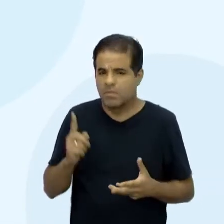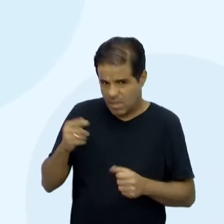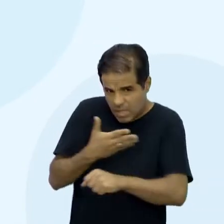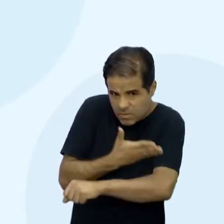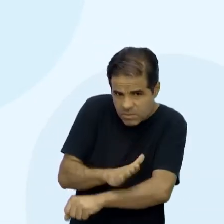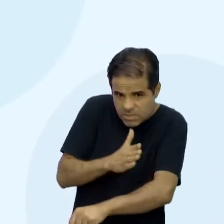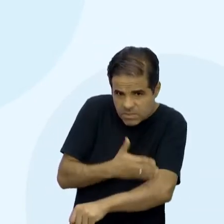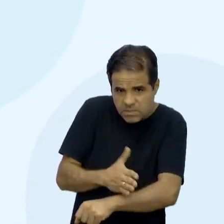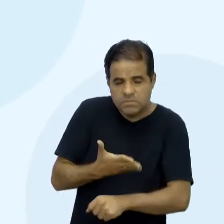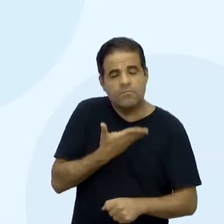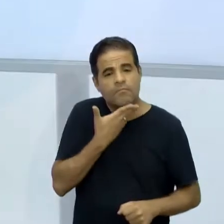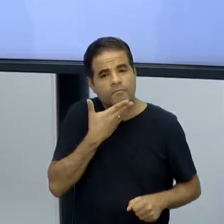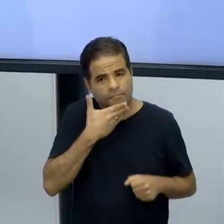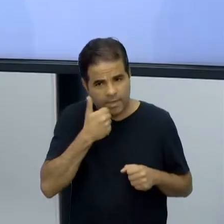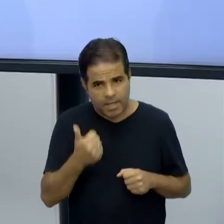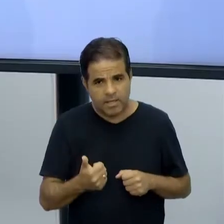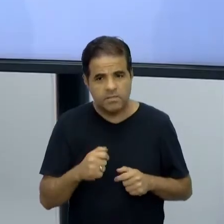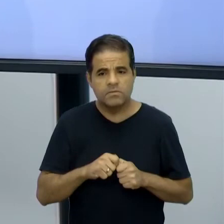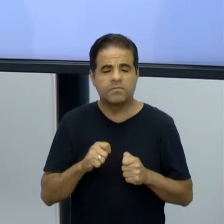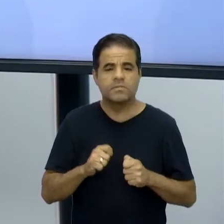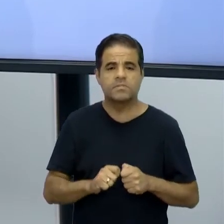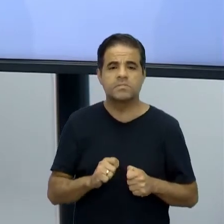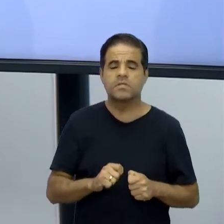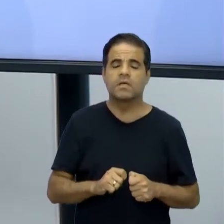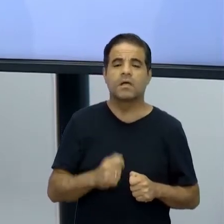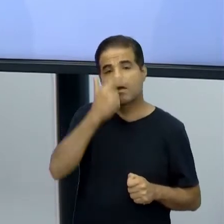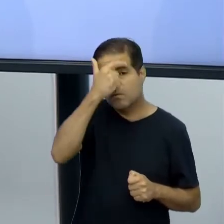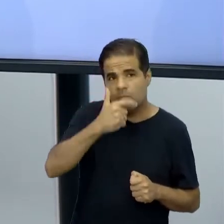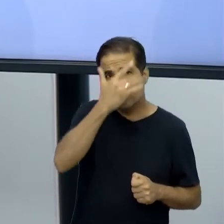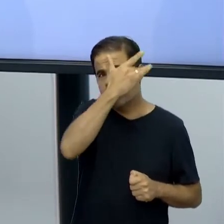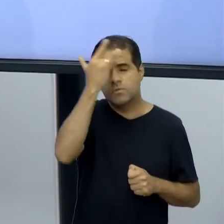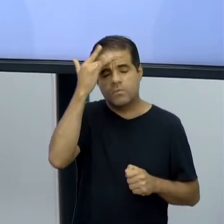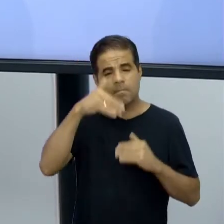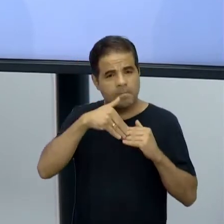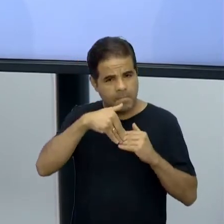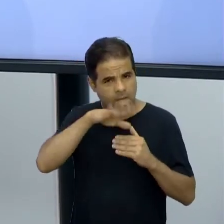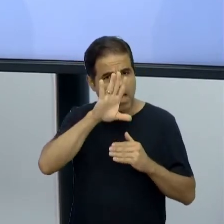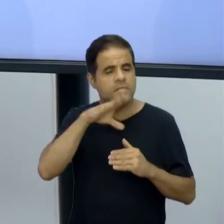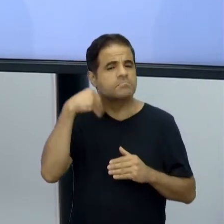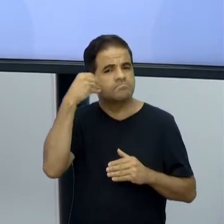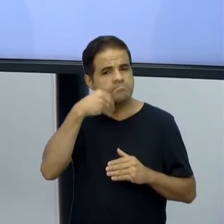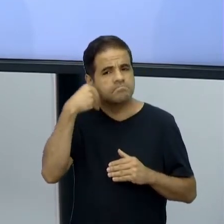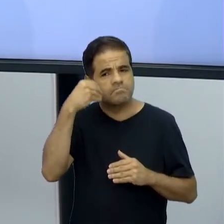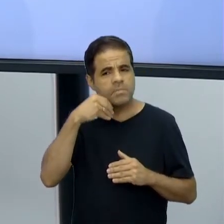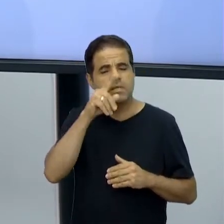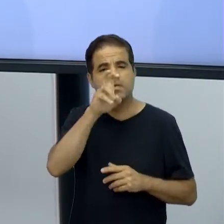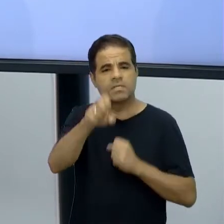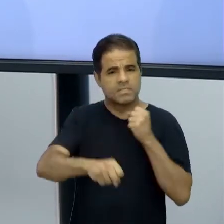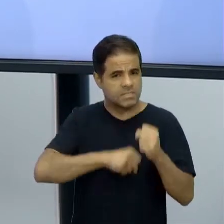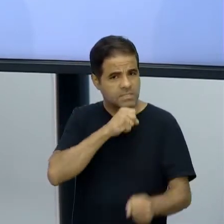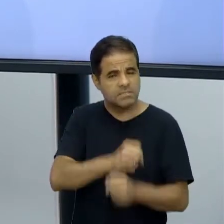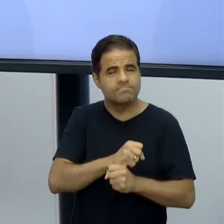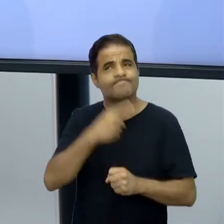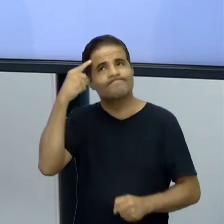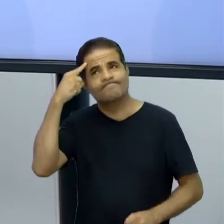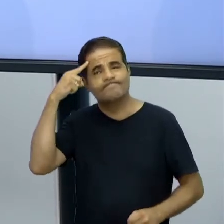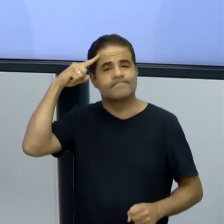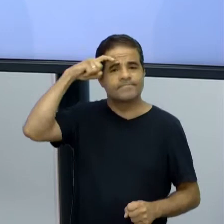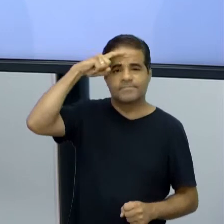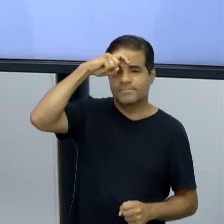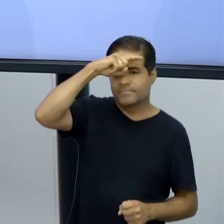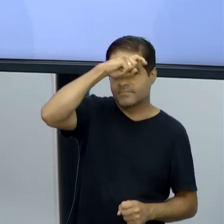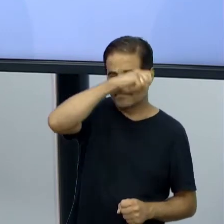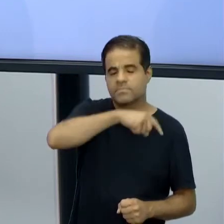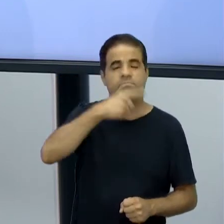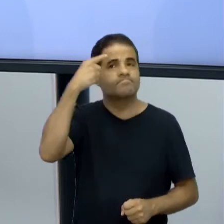exercício fácil de fazer? Eu ainda falei, como eu já sou uma pessoa mais experiente, daqui 15 anos é difícil de eu me ver daqui 15